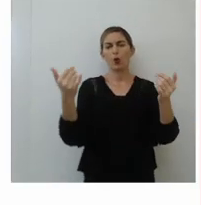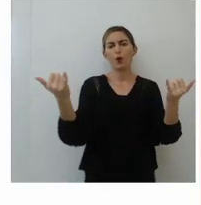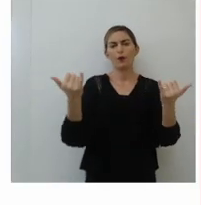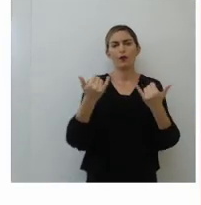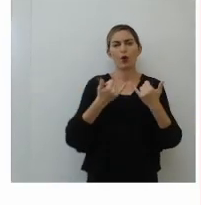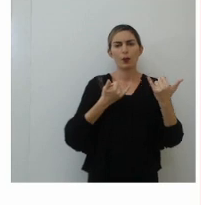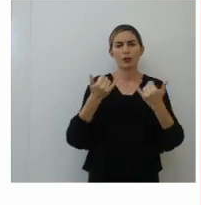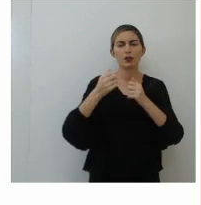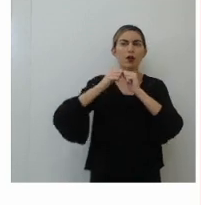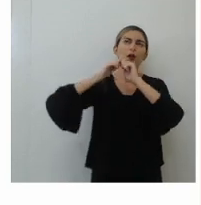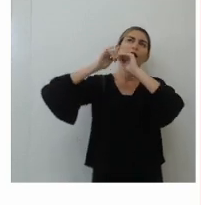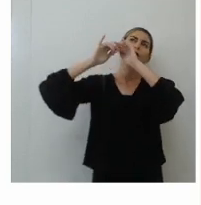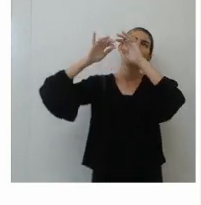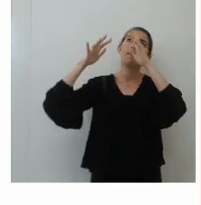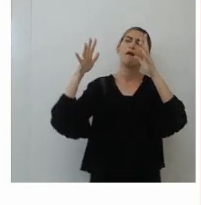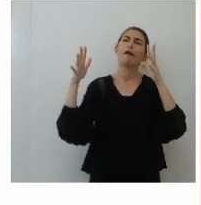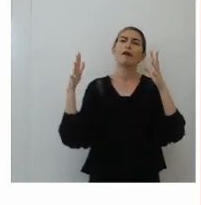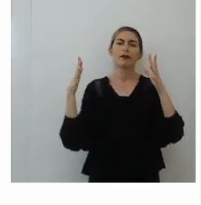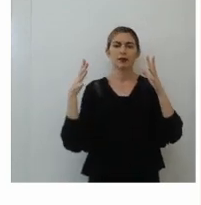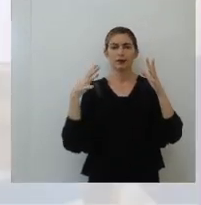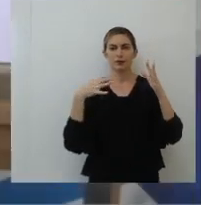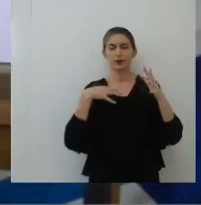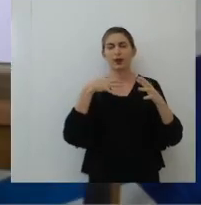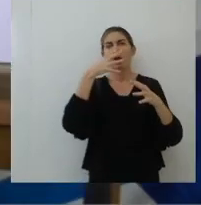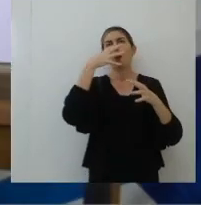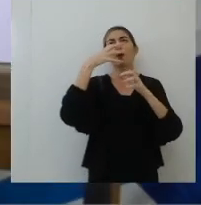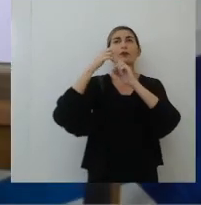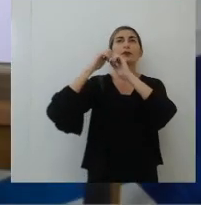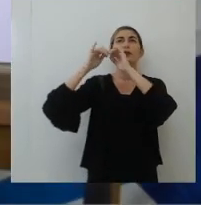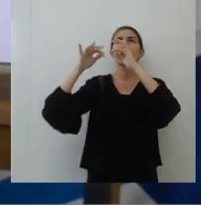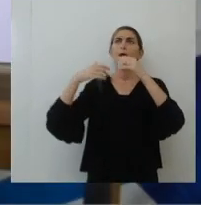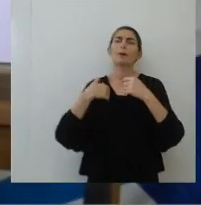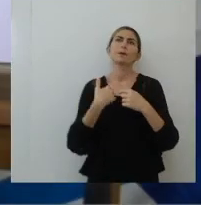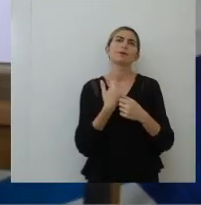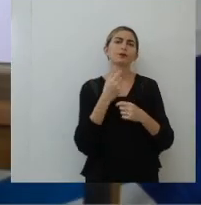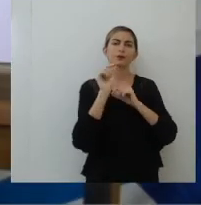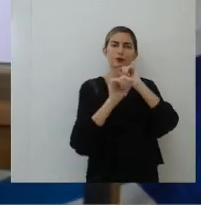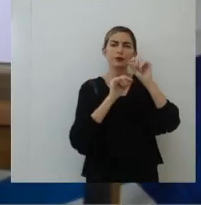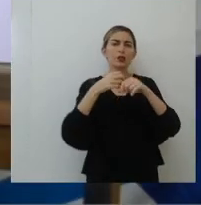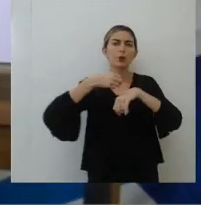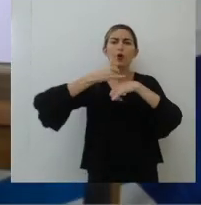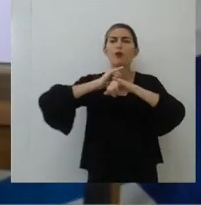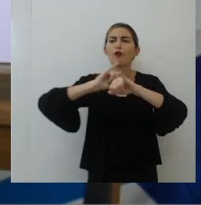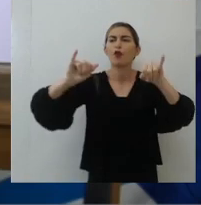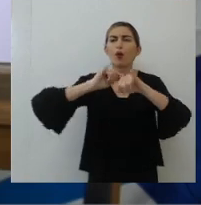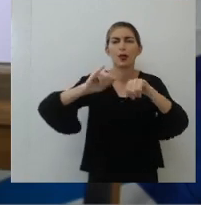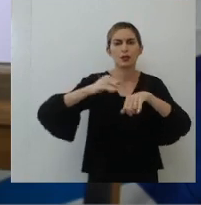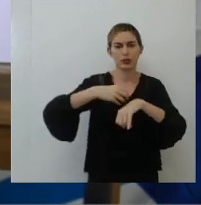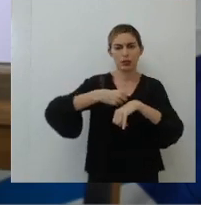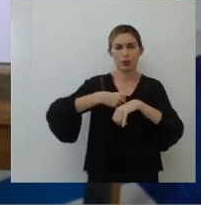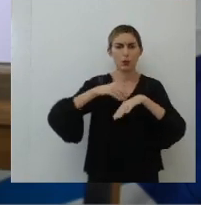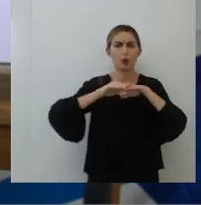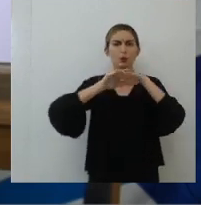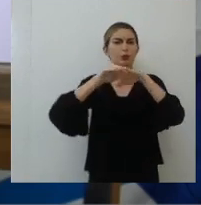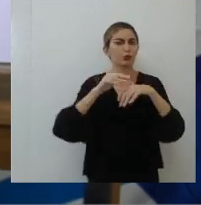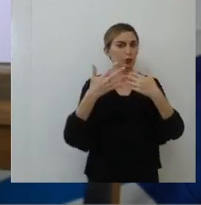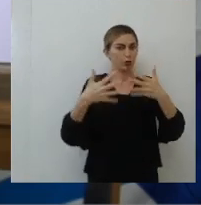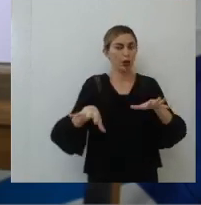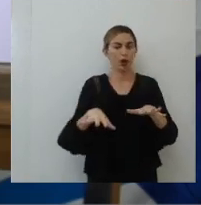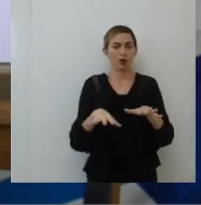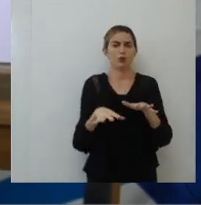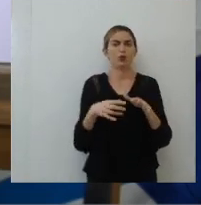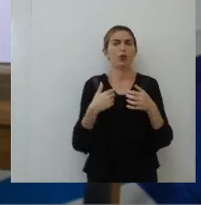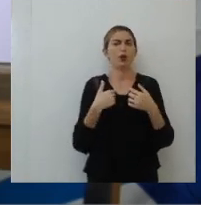informação. Quando você não quer, né, ser agressivo em uma informação ou dizer uma coisa muito direta, você é